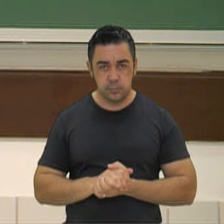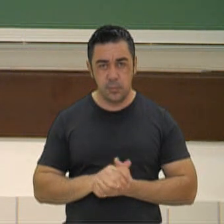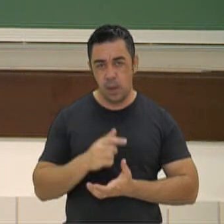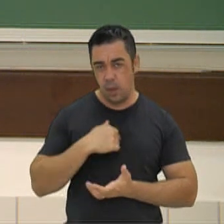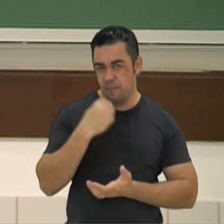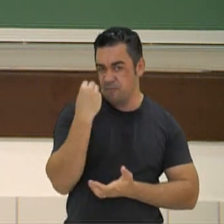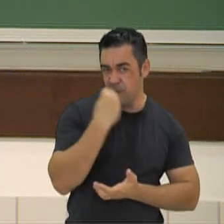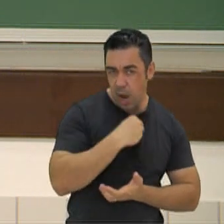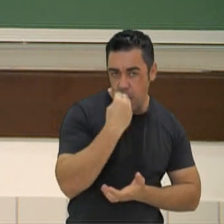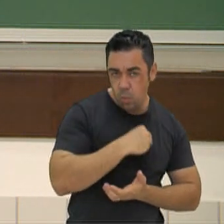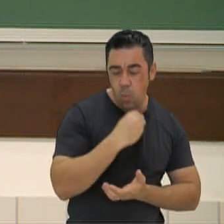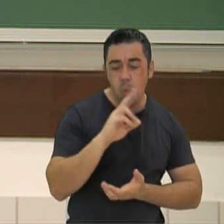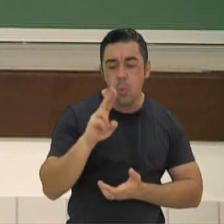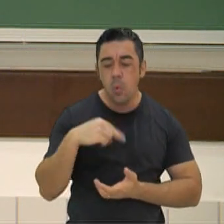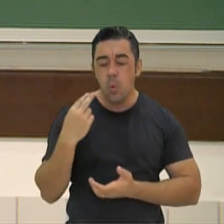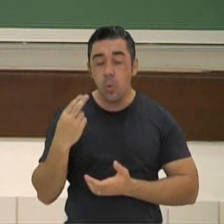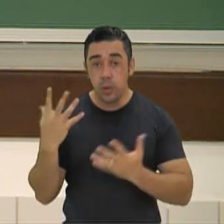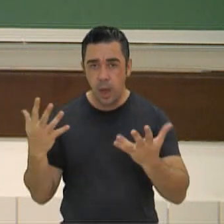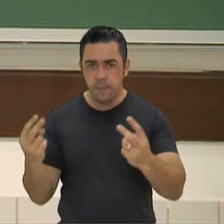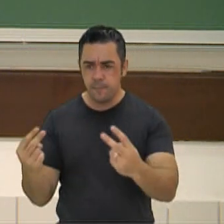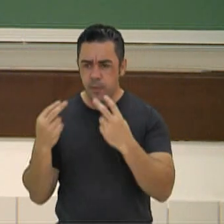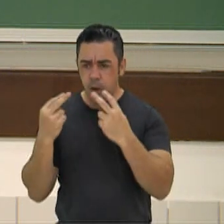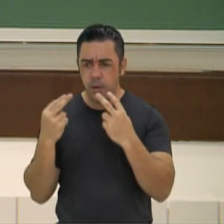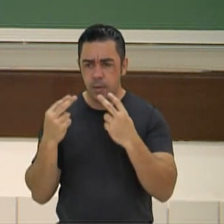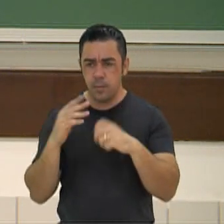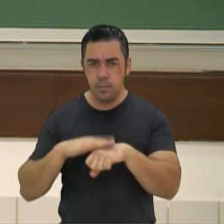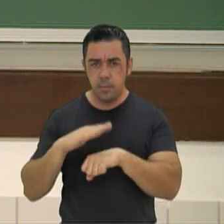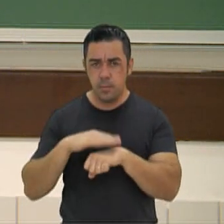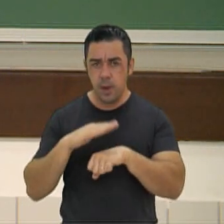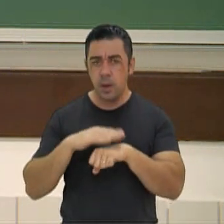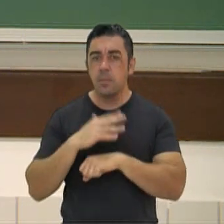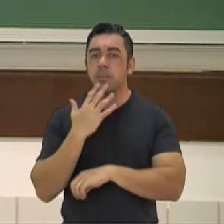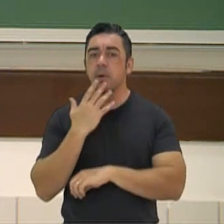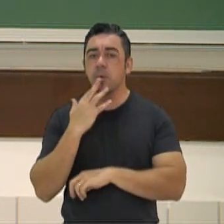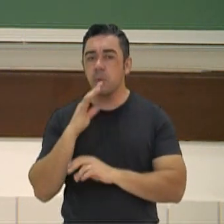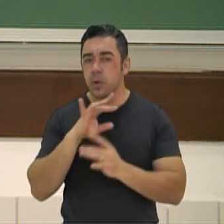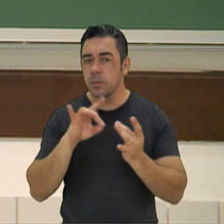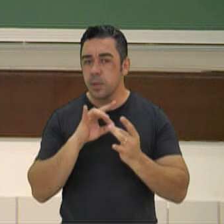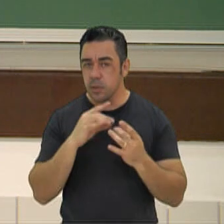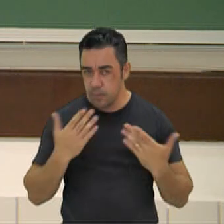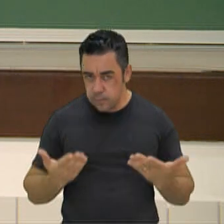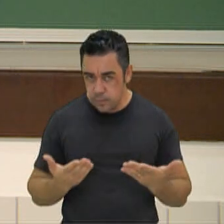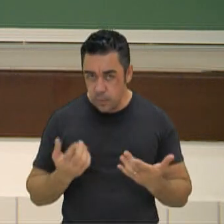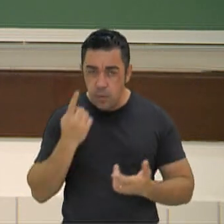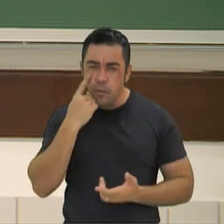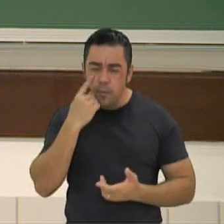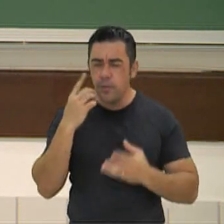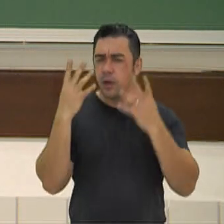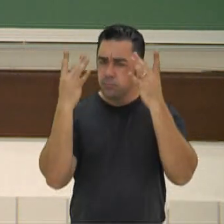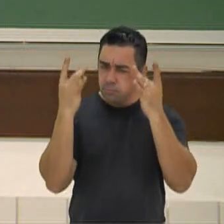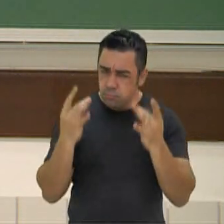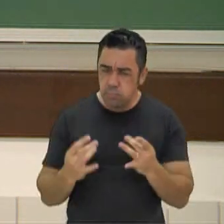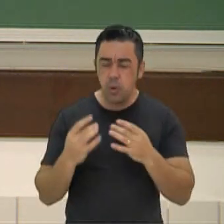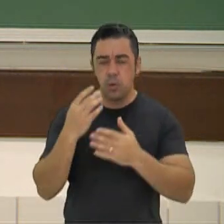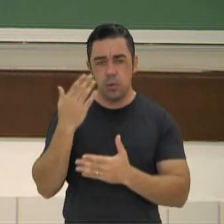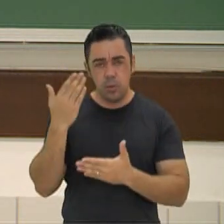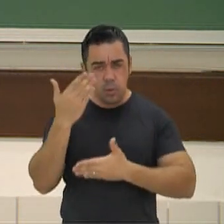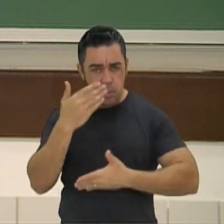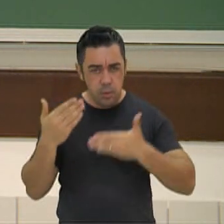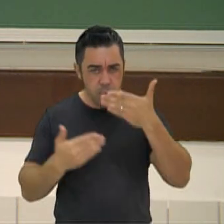como outro ser vivo ou ele quer ser visto por causa de uma coloração específica? Vamos entender analisando alguns slides